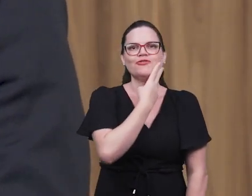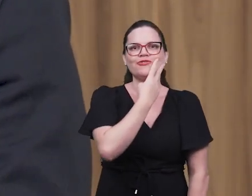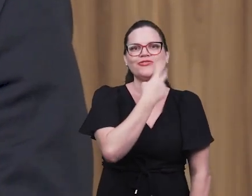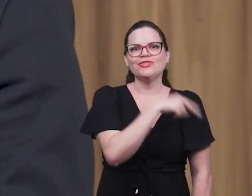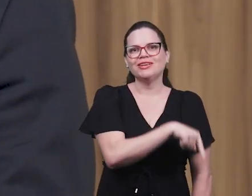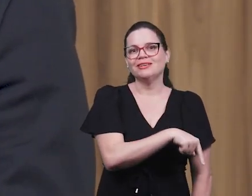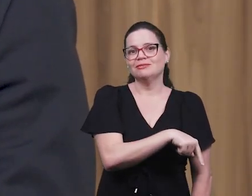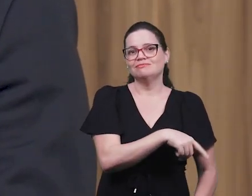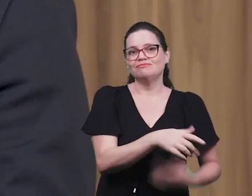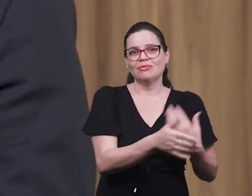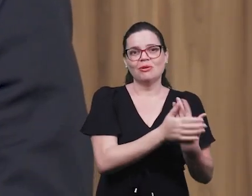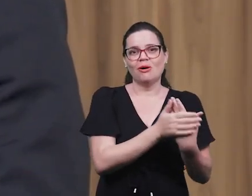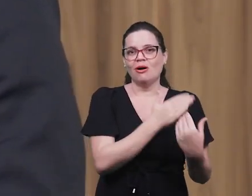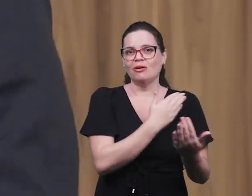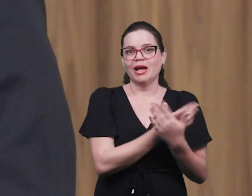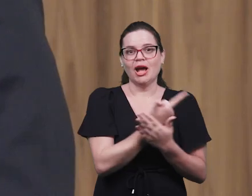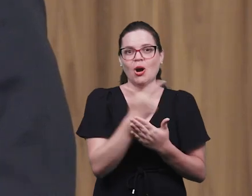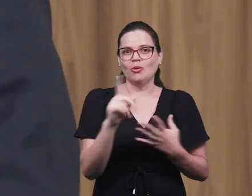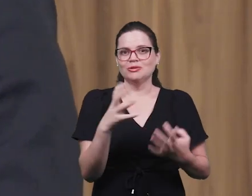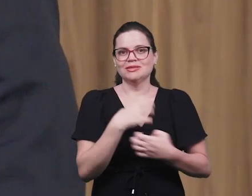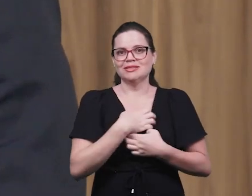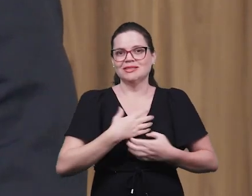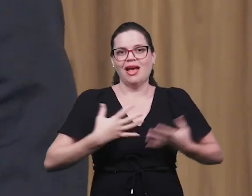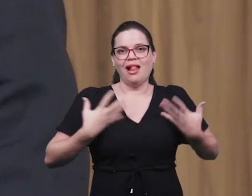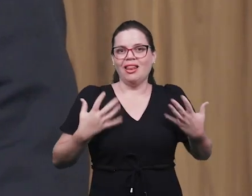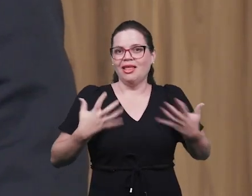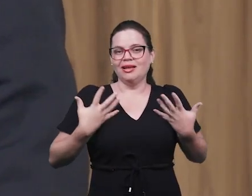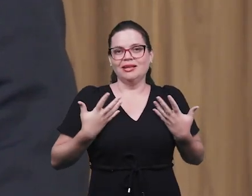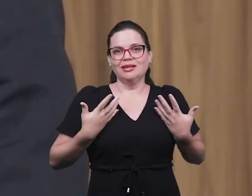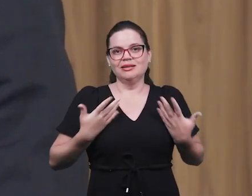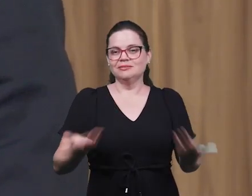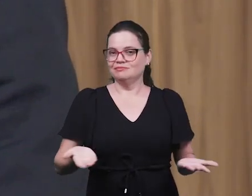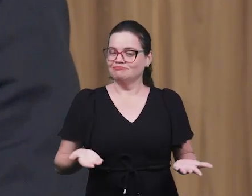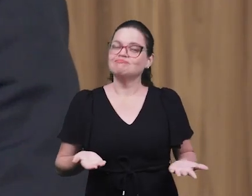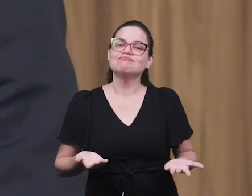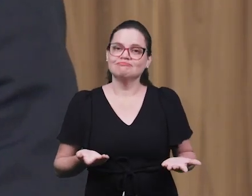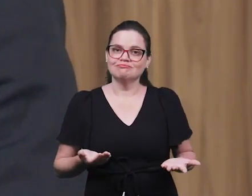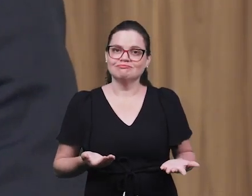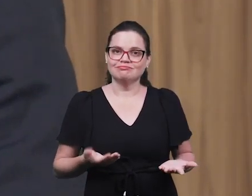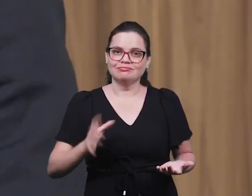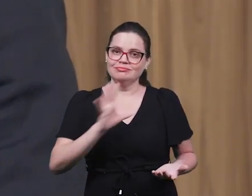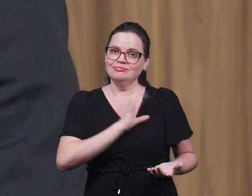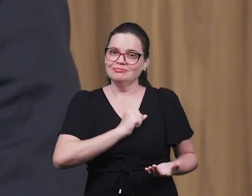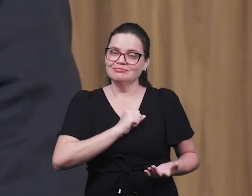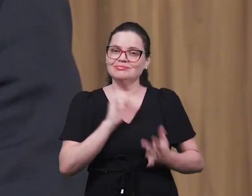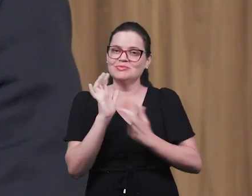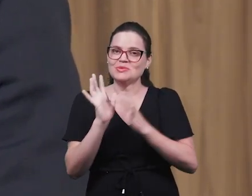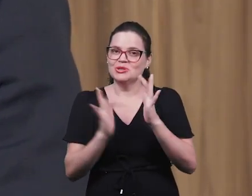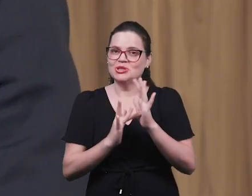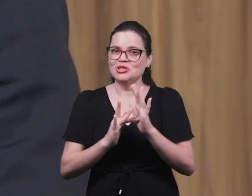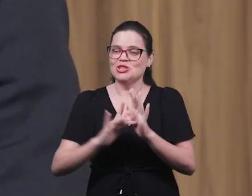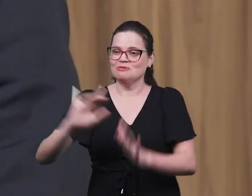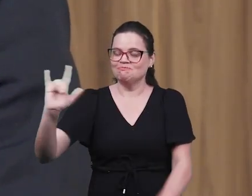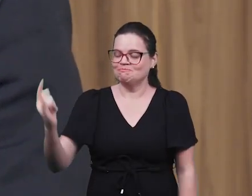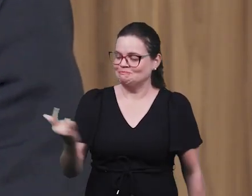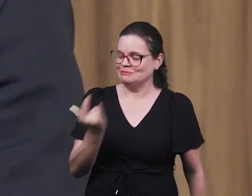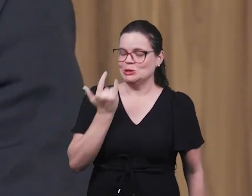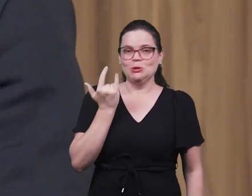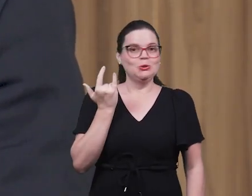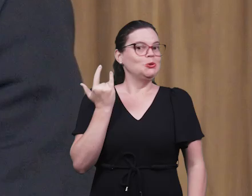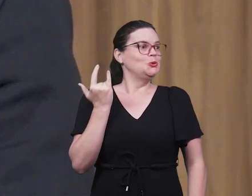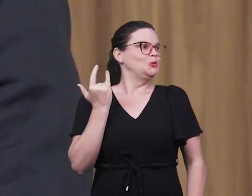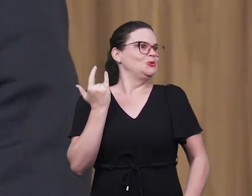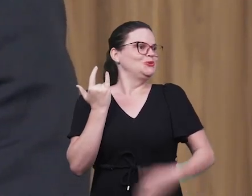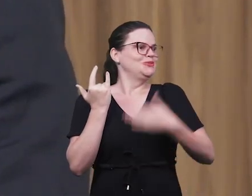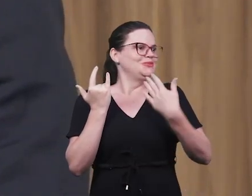amor ou qualquer outra manifestação que o homem possa conhecer nessa vida. O amor de Jesus pela nossa vida, o